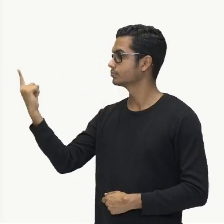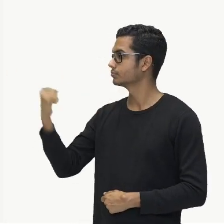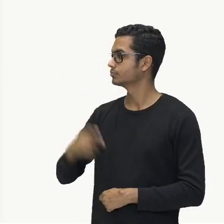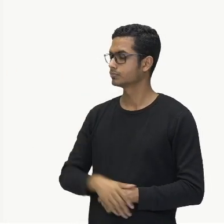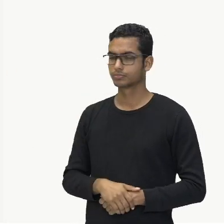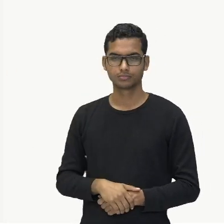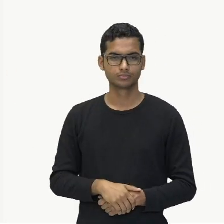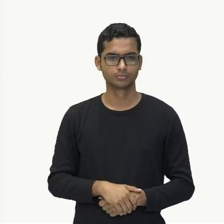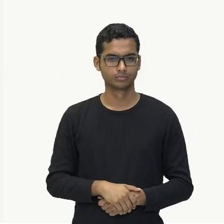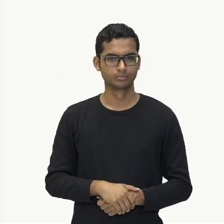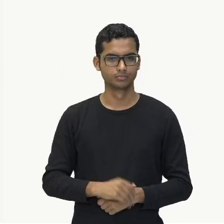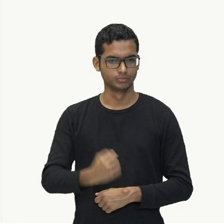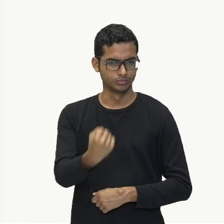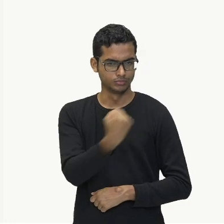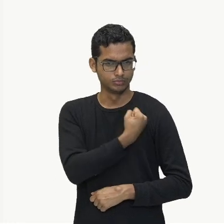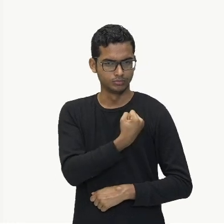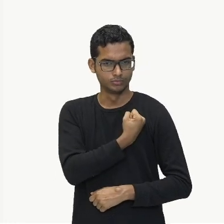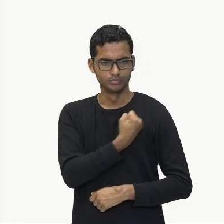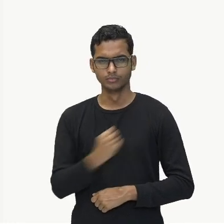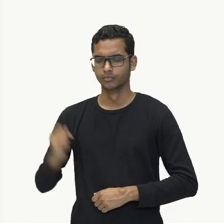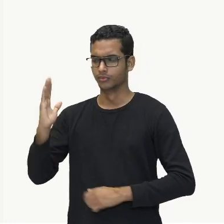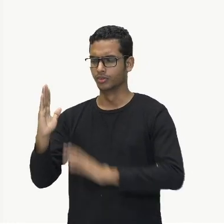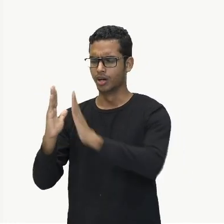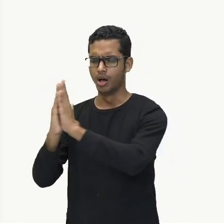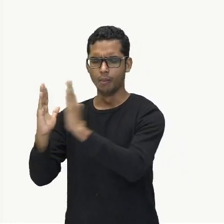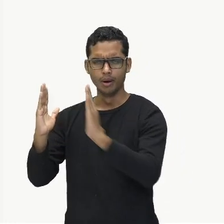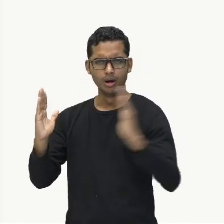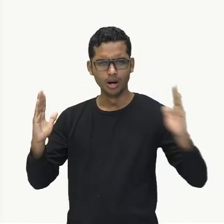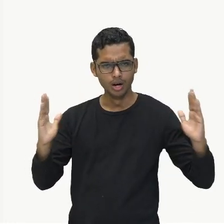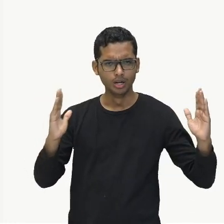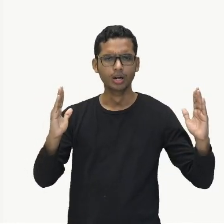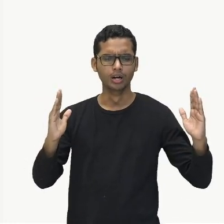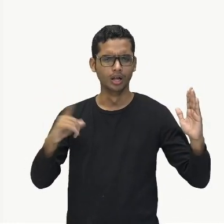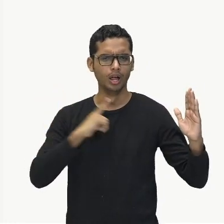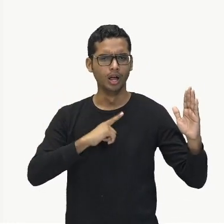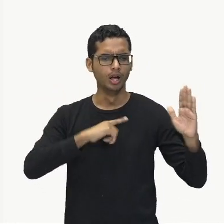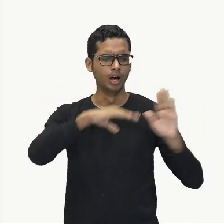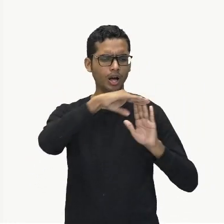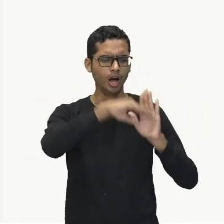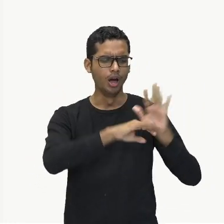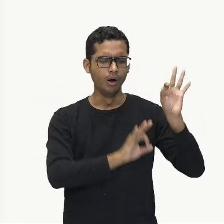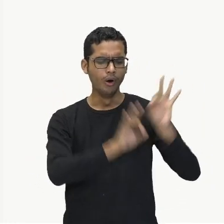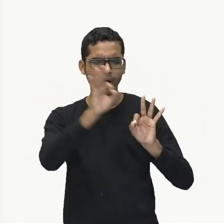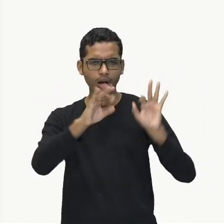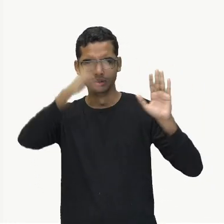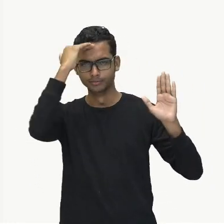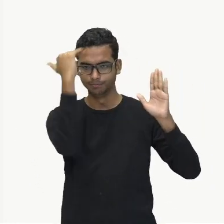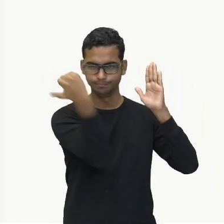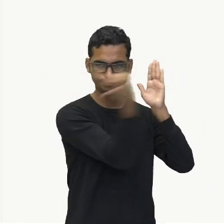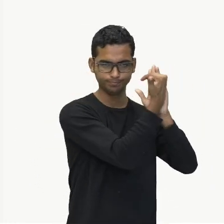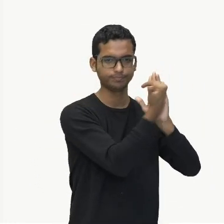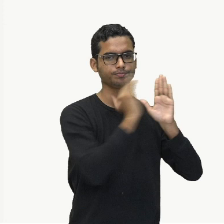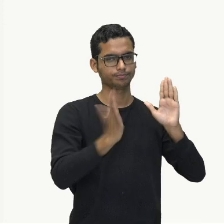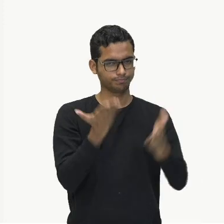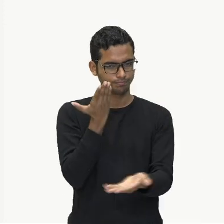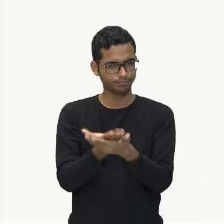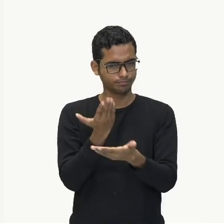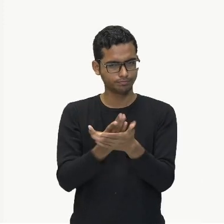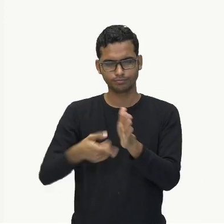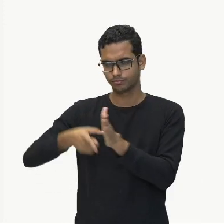é uma sequência numérica que respeita uma lei de formação. Isso aqui nós já estudamos,